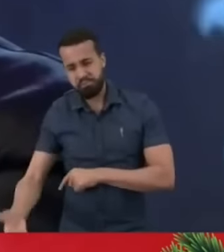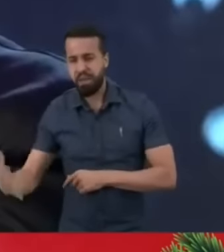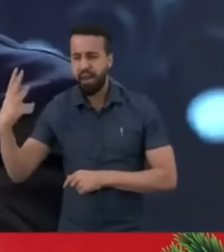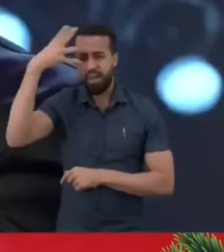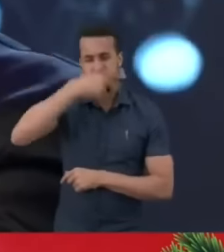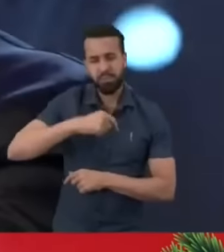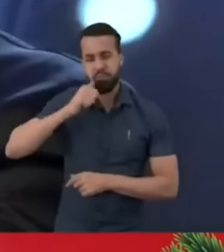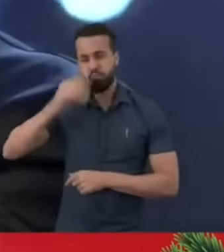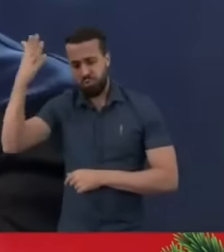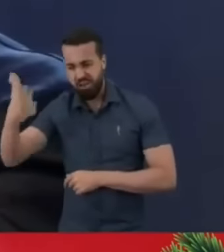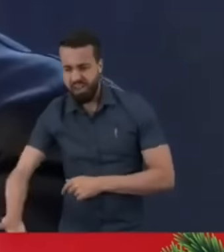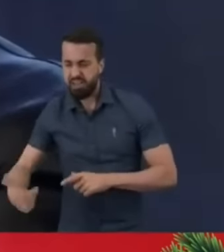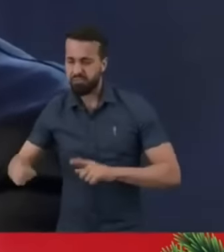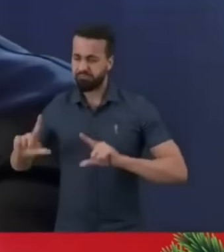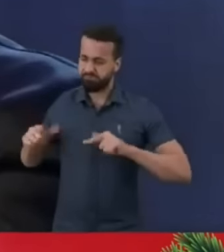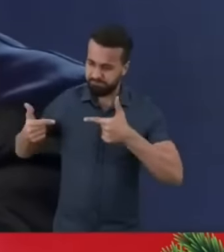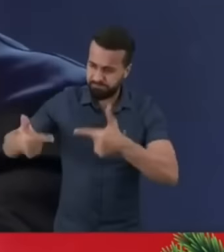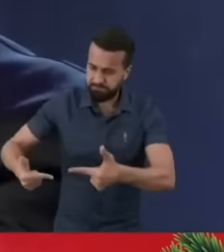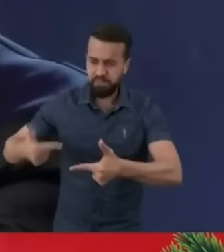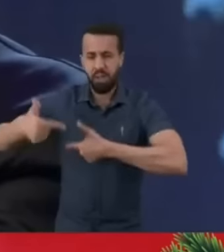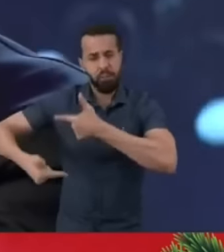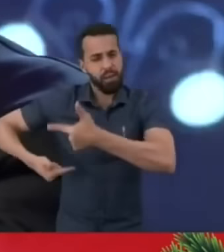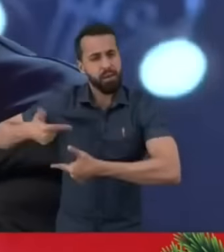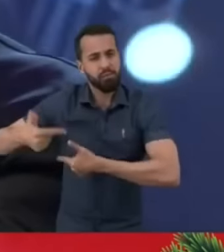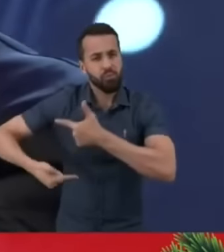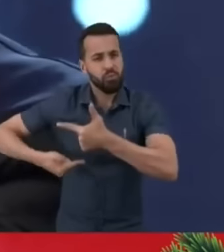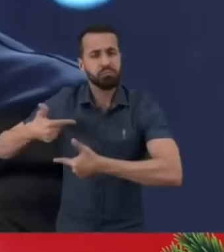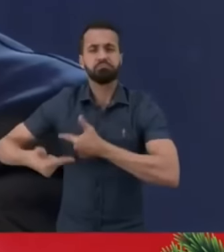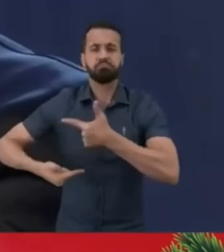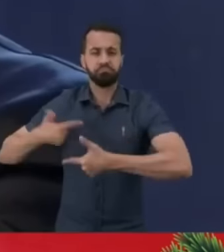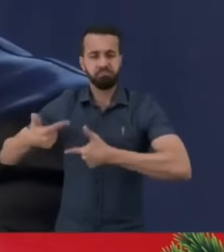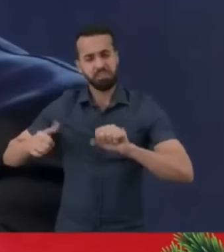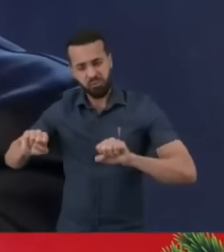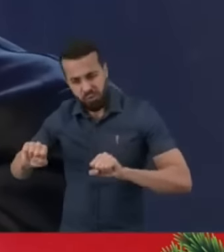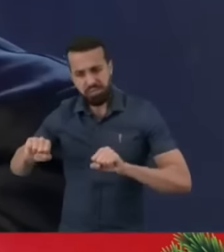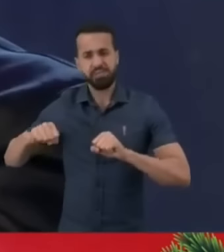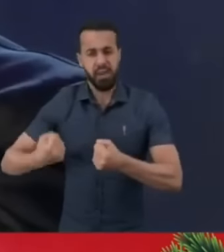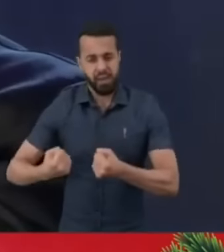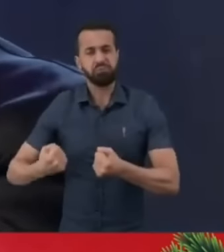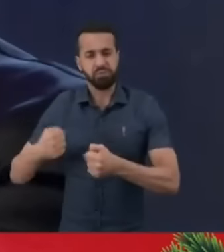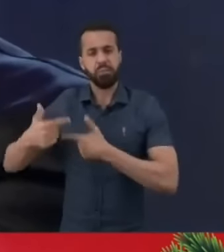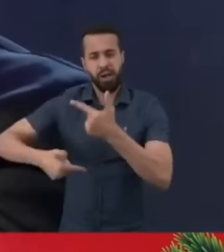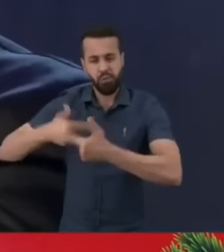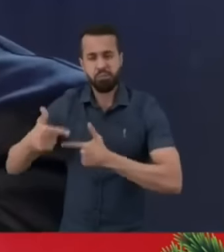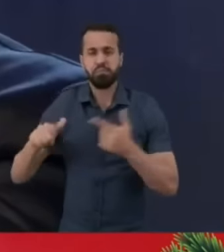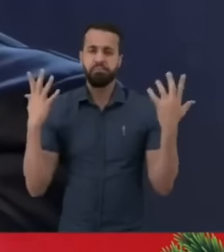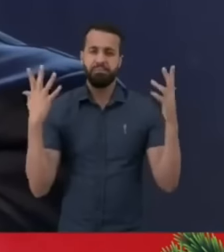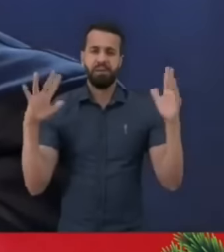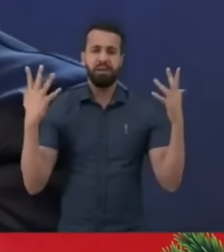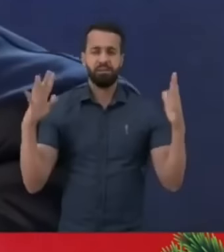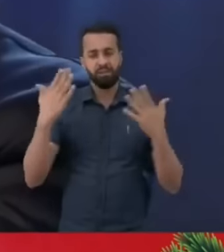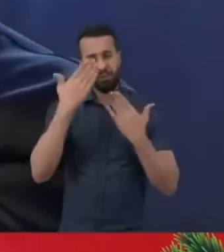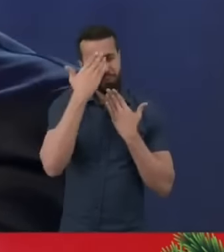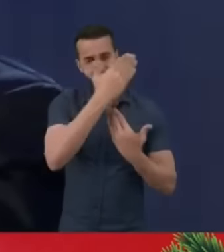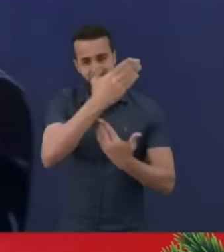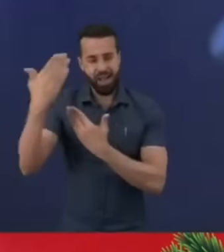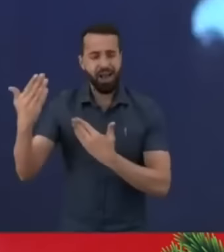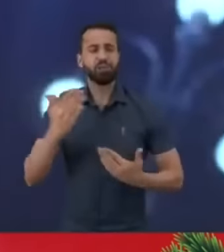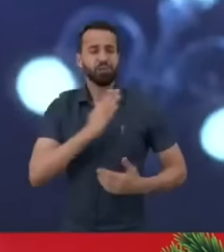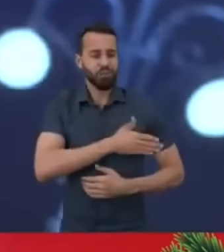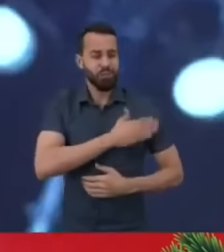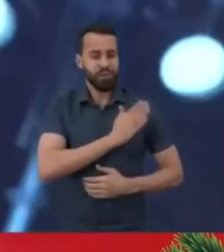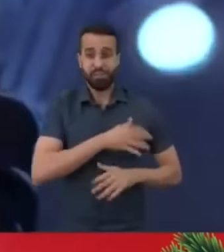mulher, guerreira, trabalhadora, muito empenhada no que faz. Parabéns, muito obrigado por tudo, de coração, mais uma